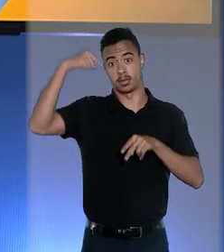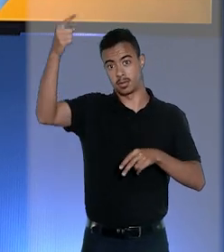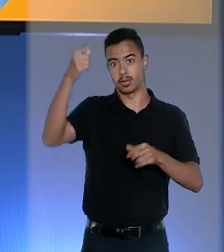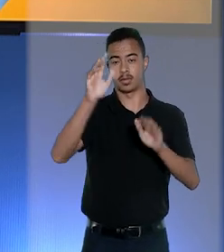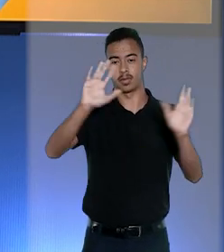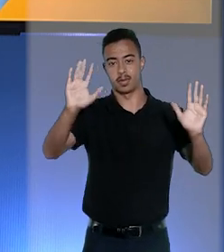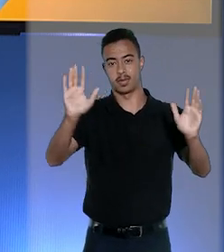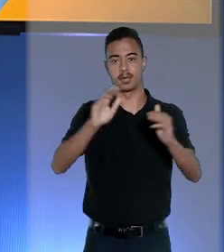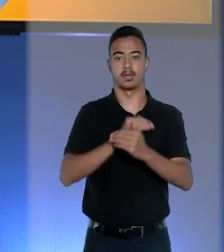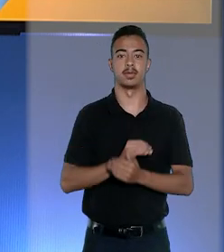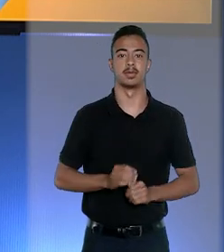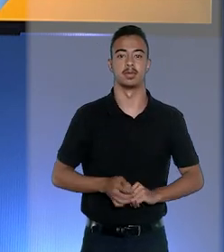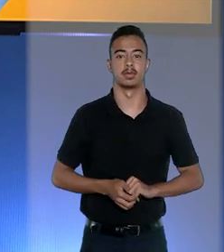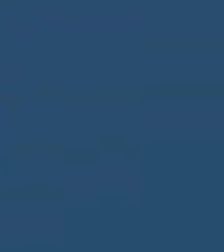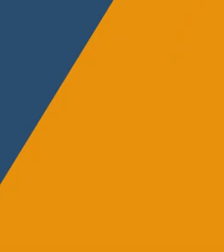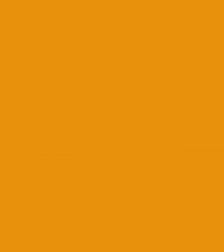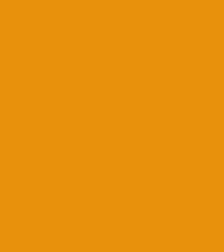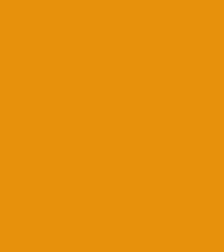semana. Tchau, tchau!